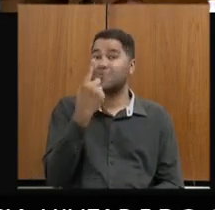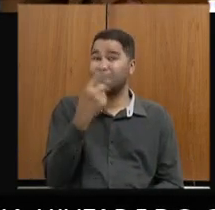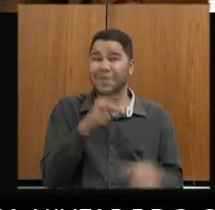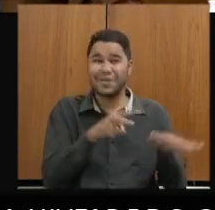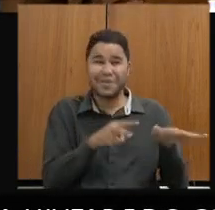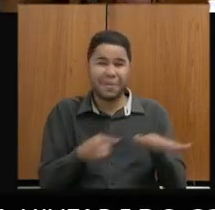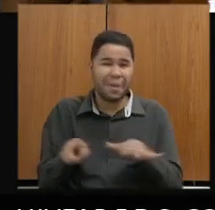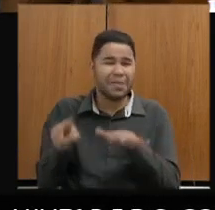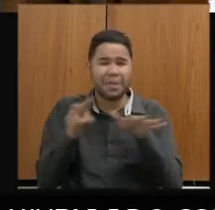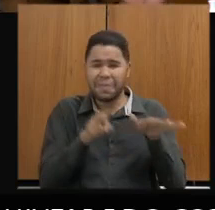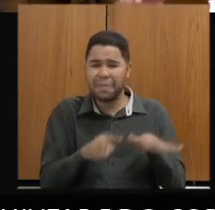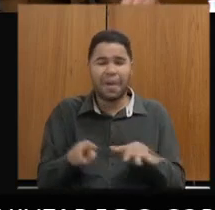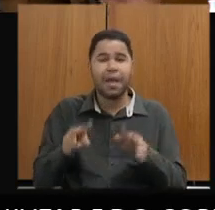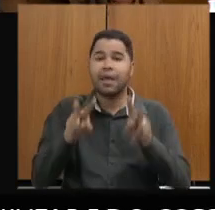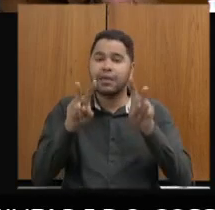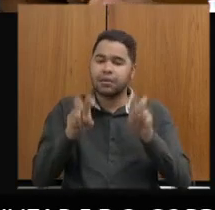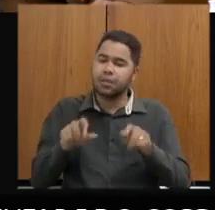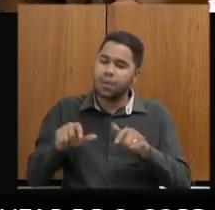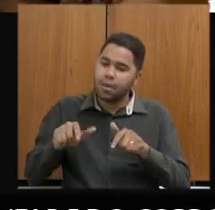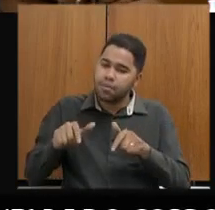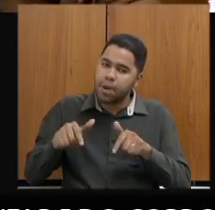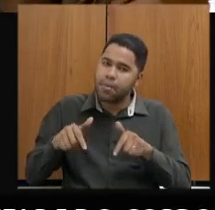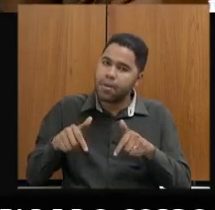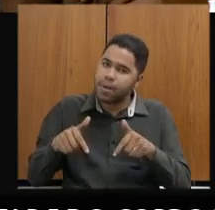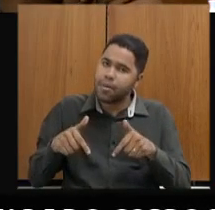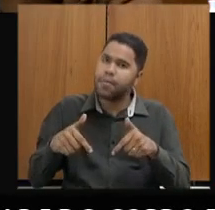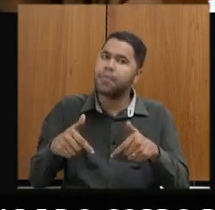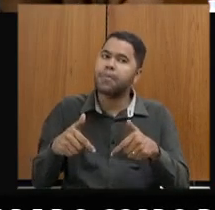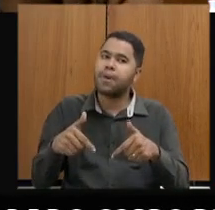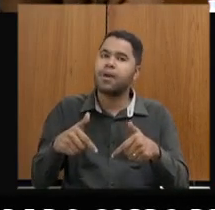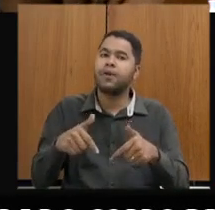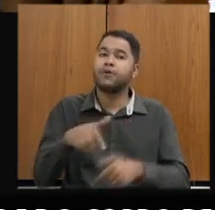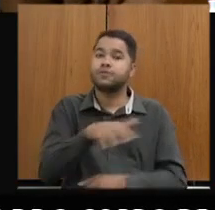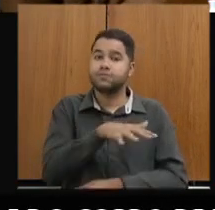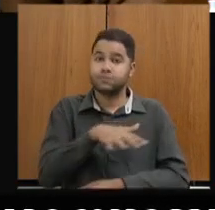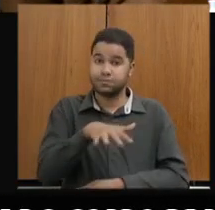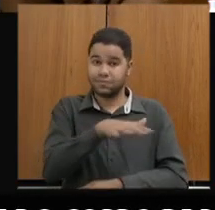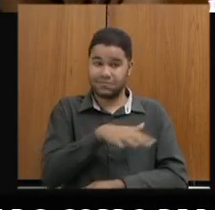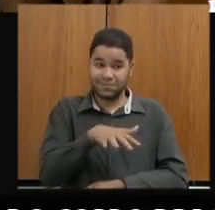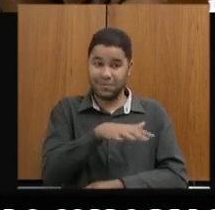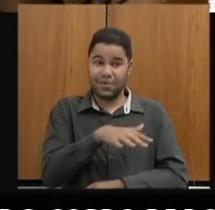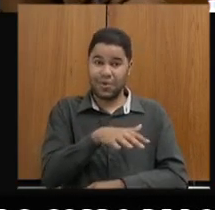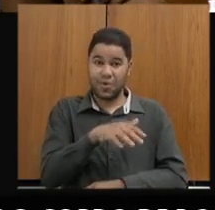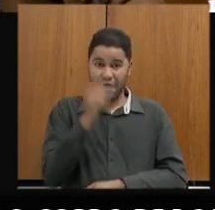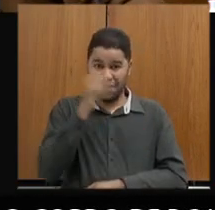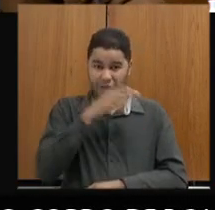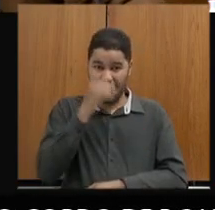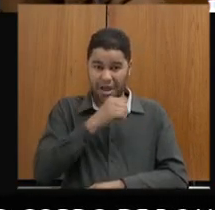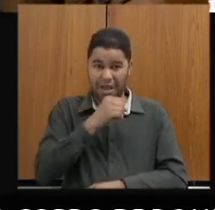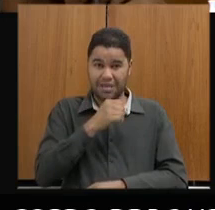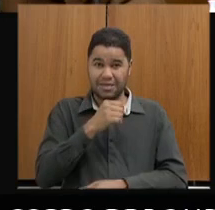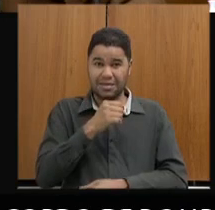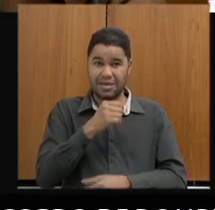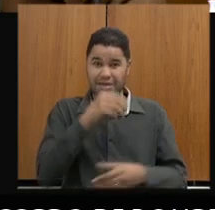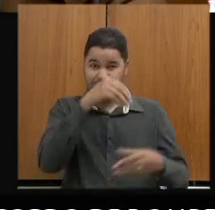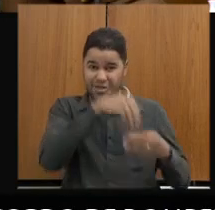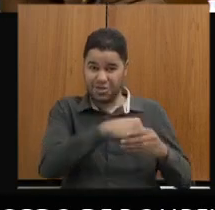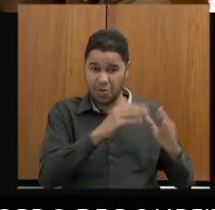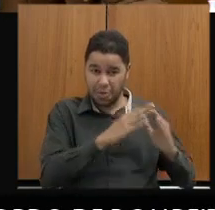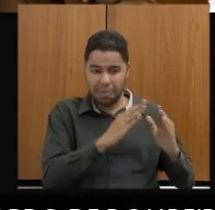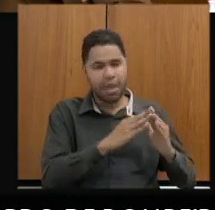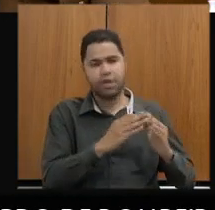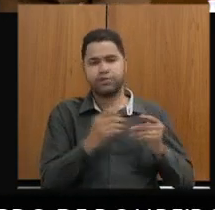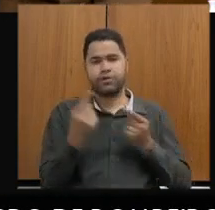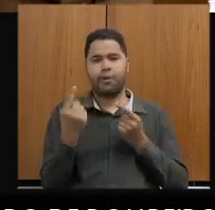inteira de aula fala sobre atuação dele é na área da prevenção e proteção da violência